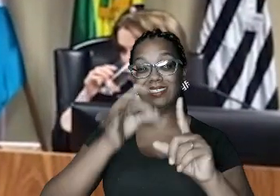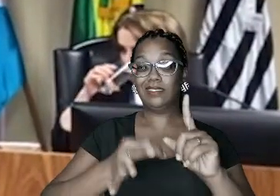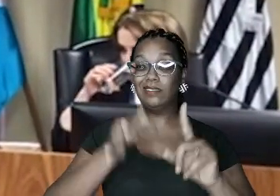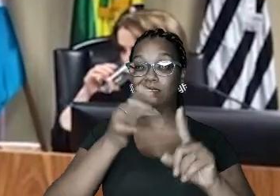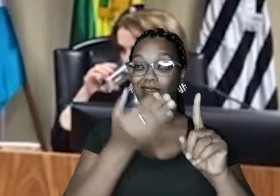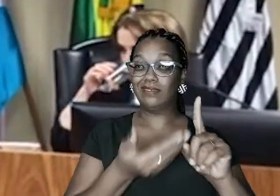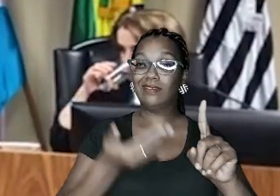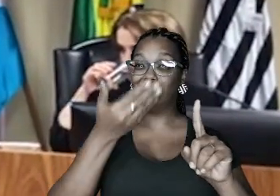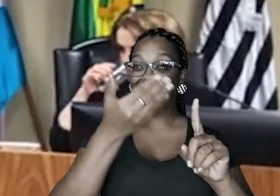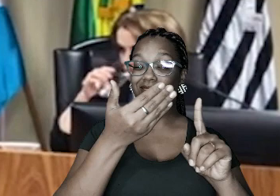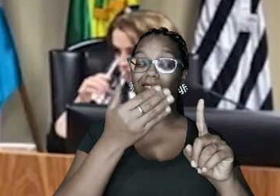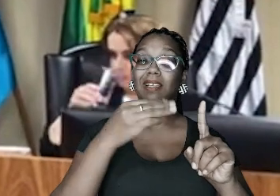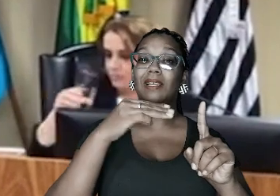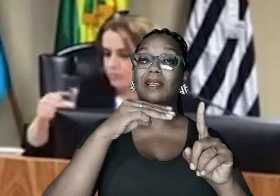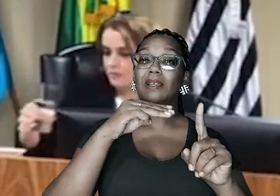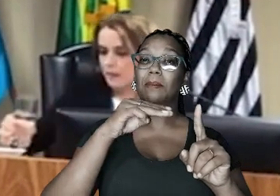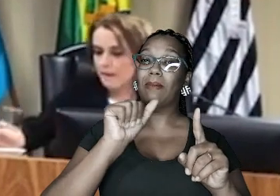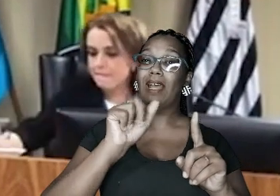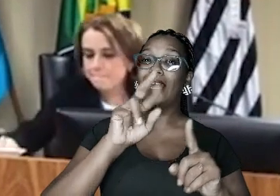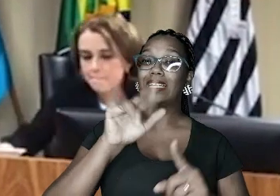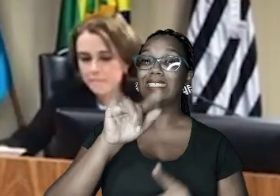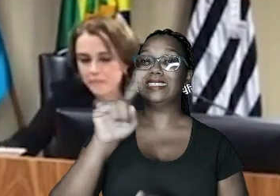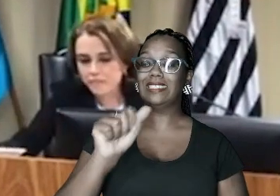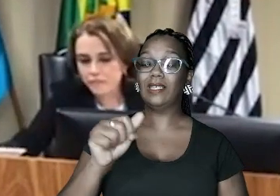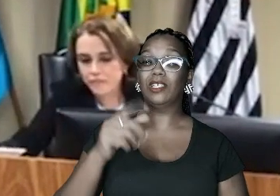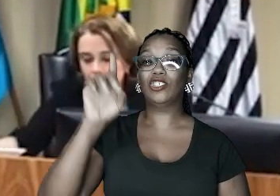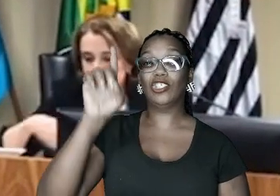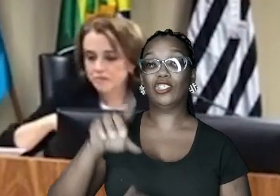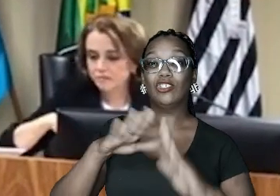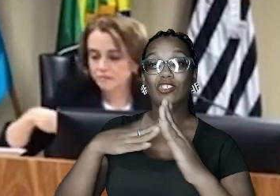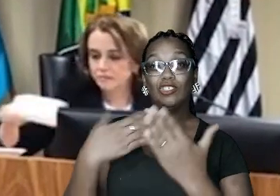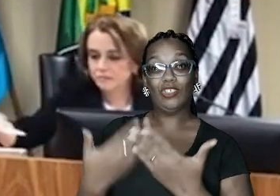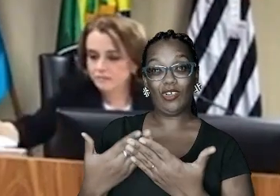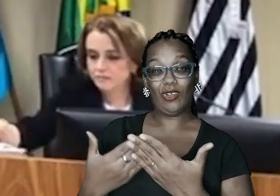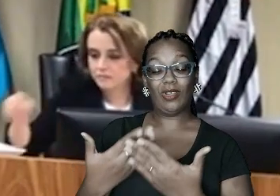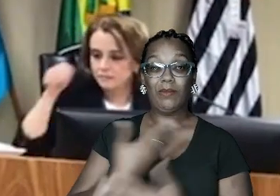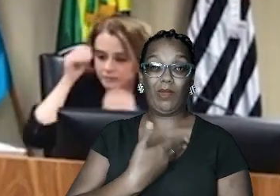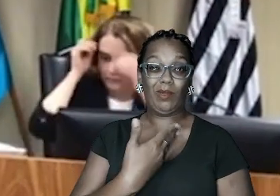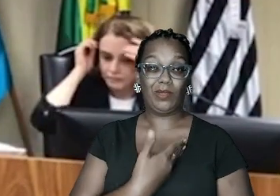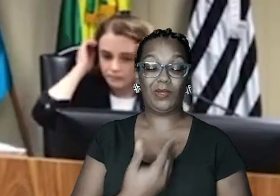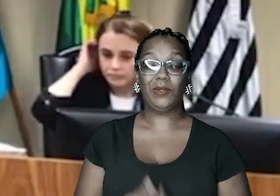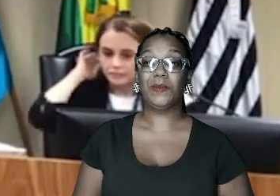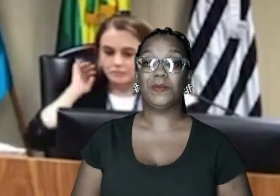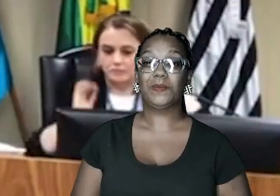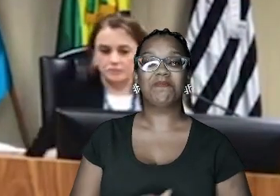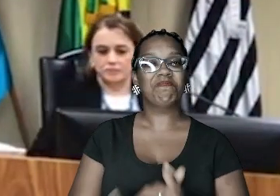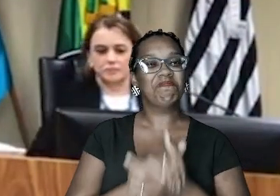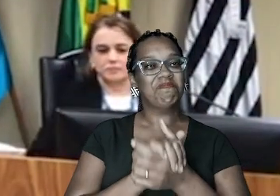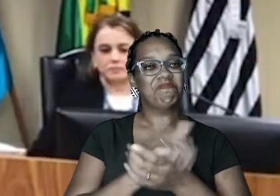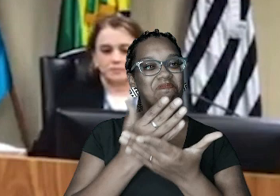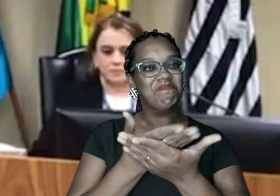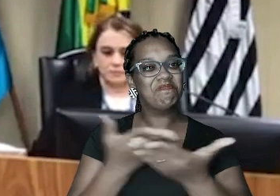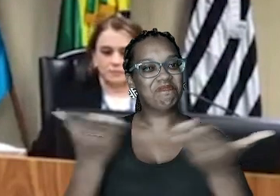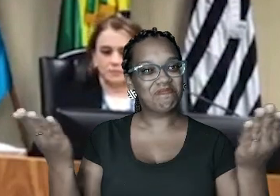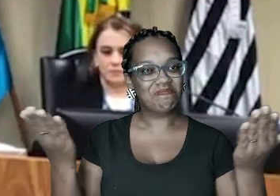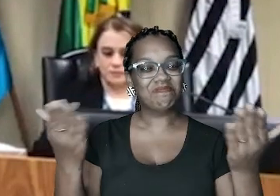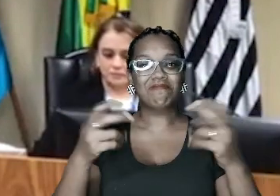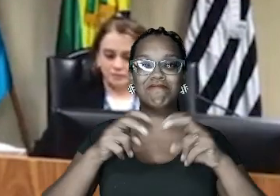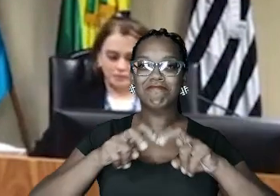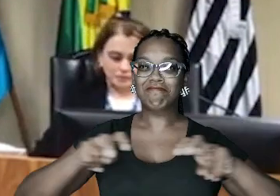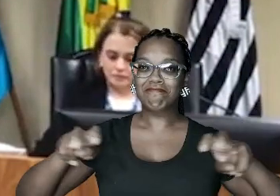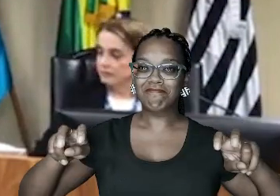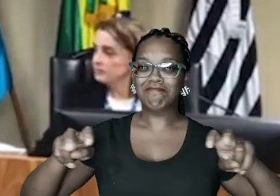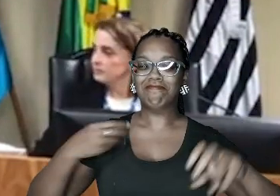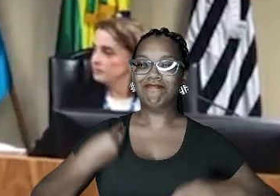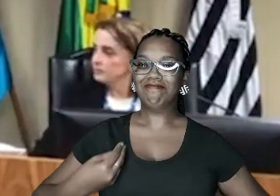diretor da Escola meu amigo Nino toldo cumprimentar os demais membros desta mesa que